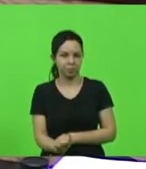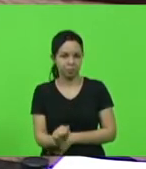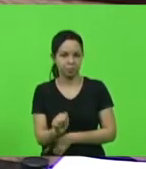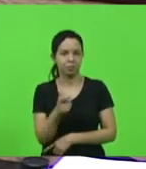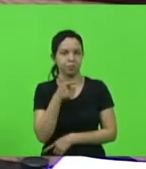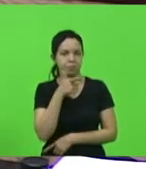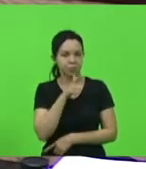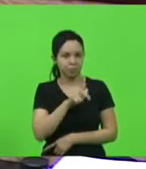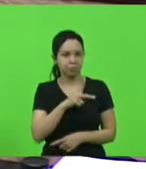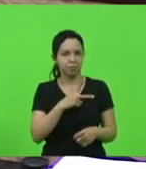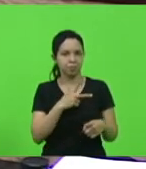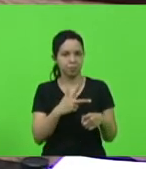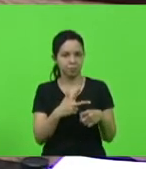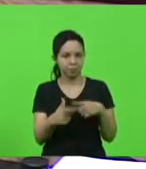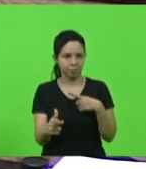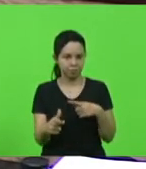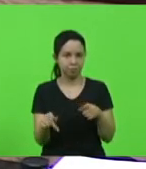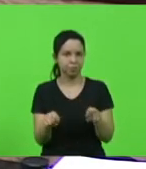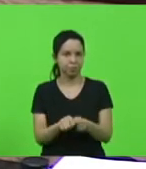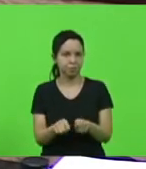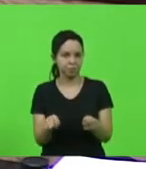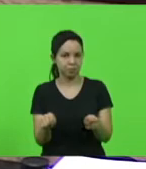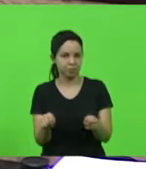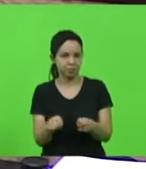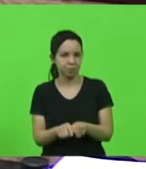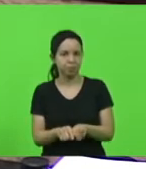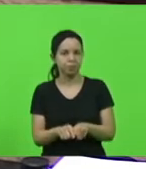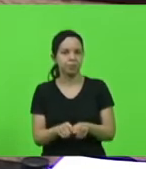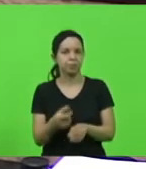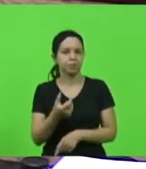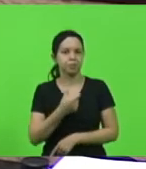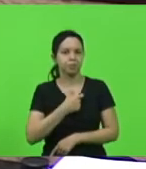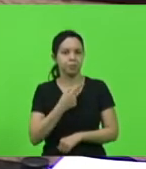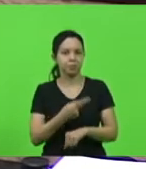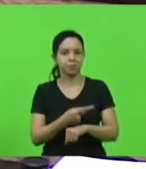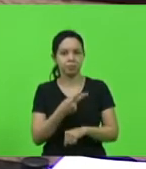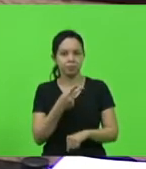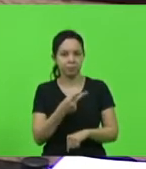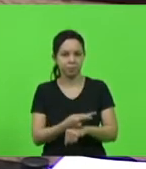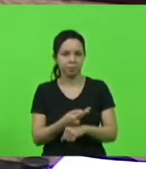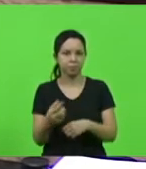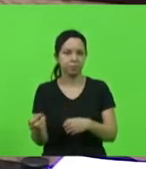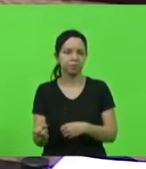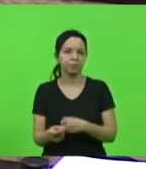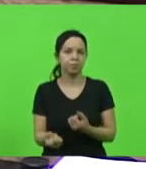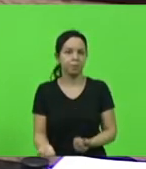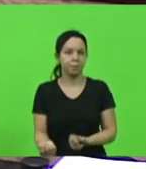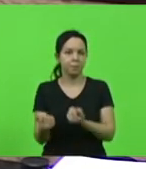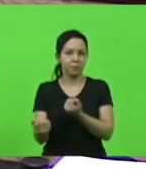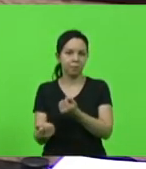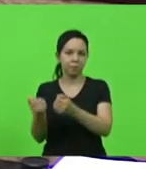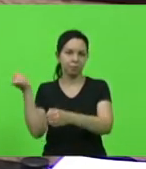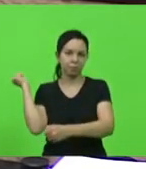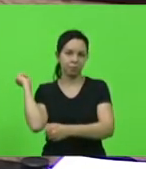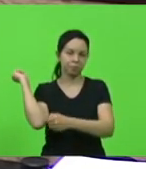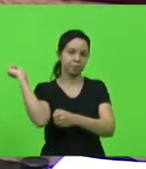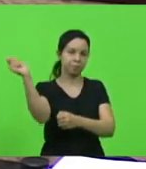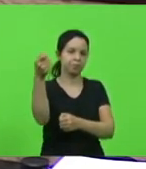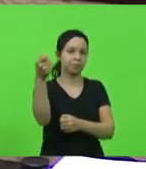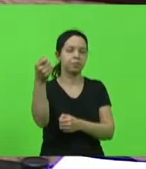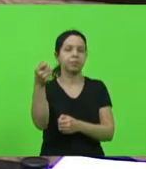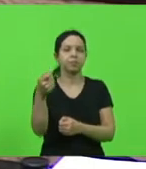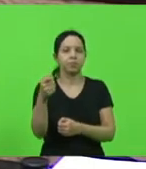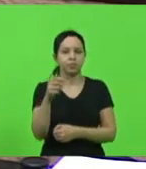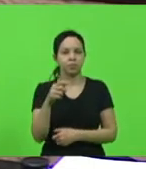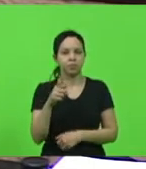4x100. Também destaco aqui a medalha de prata no arremesso de peso conquistado pelo Vinícius Avancini, de Rio do Sul, a